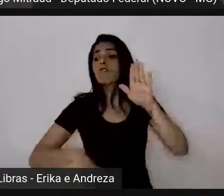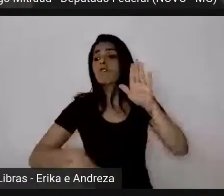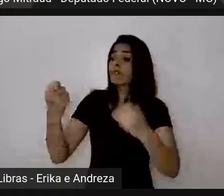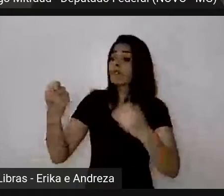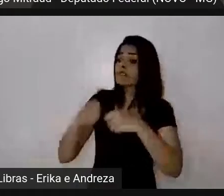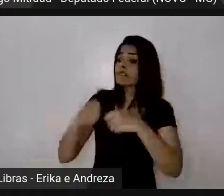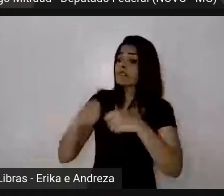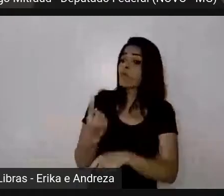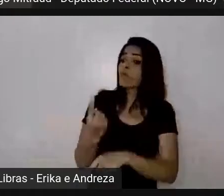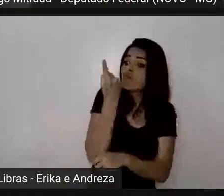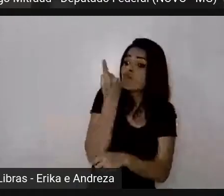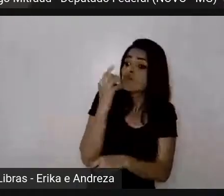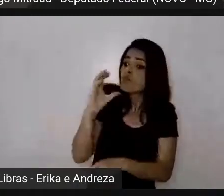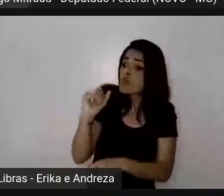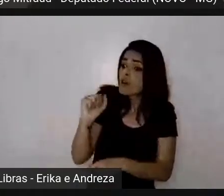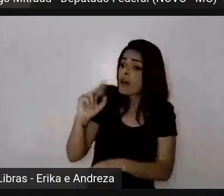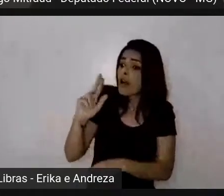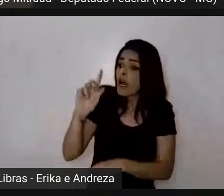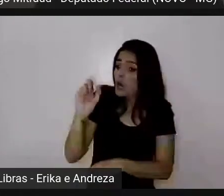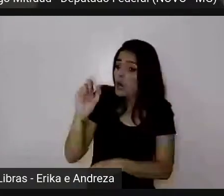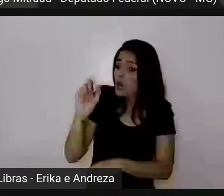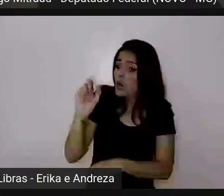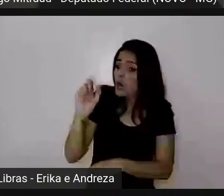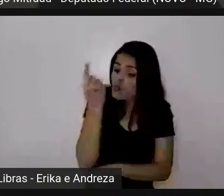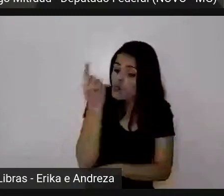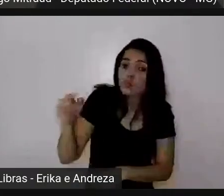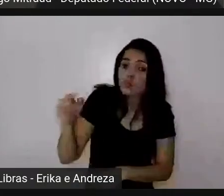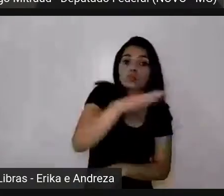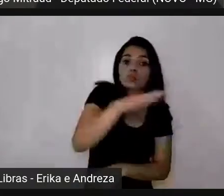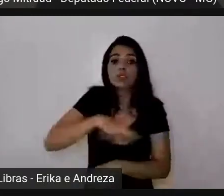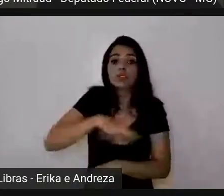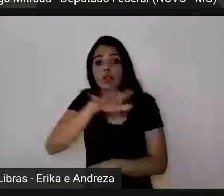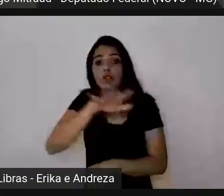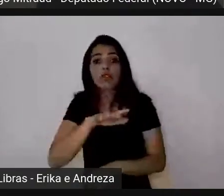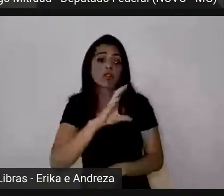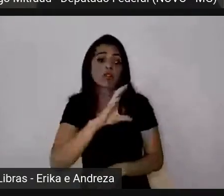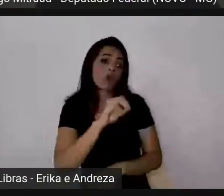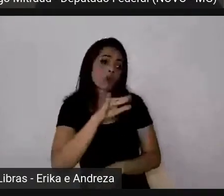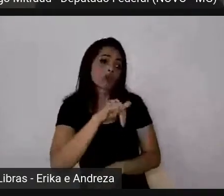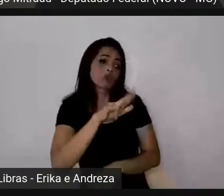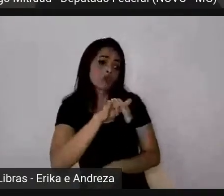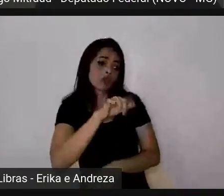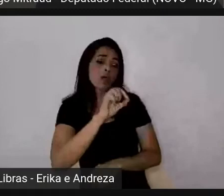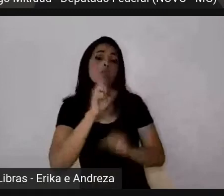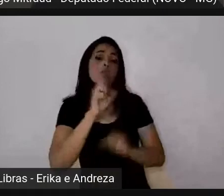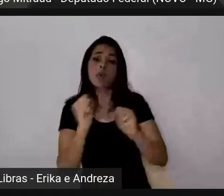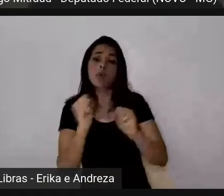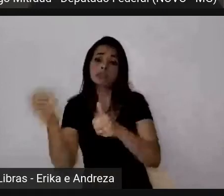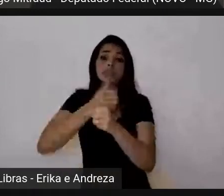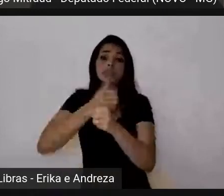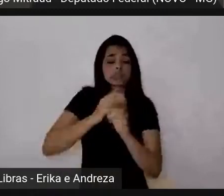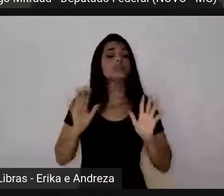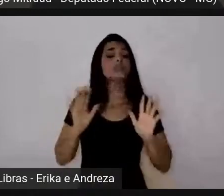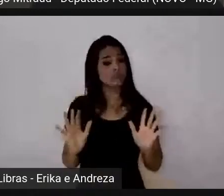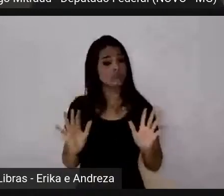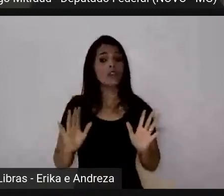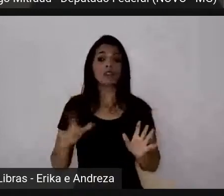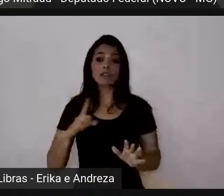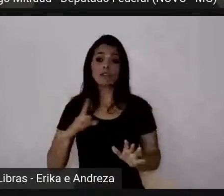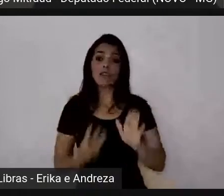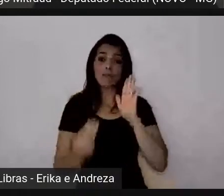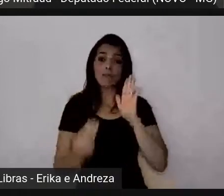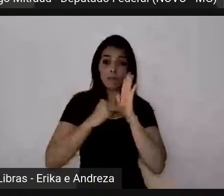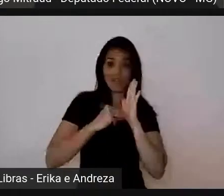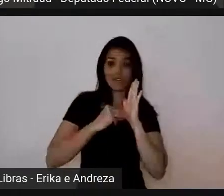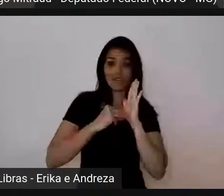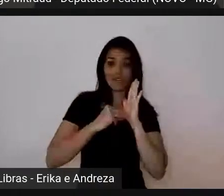cargo específico, uma pessoa específica em todo o setor, que um cargo comissionado pode ocupar. E volto a relembrar a emenda que eu apresentei, não sei se o